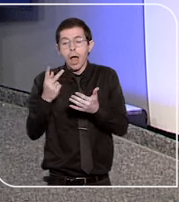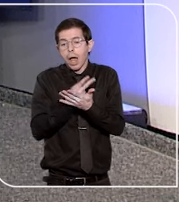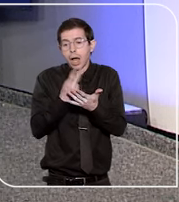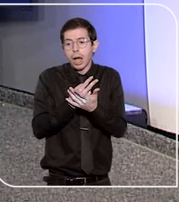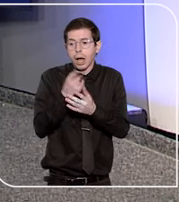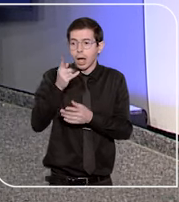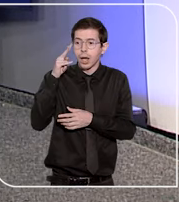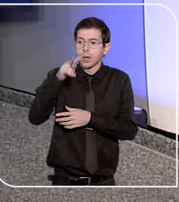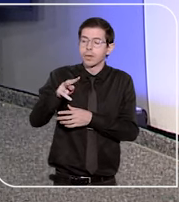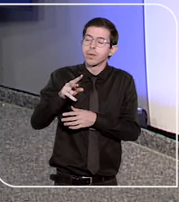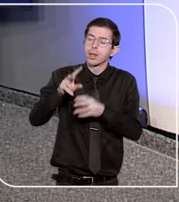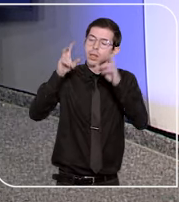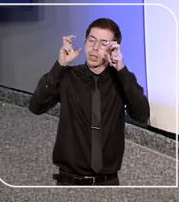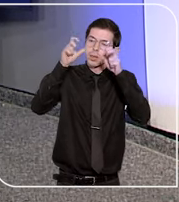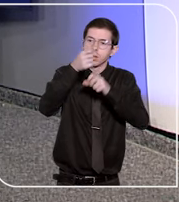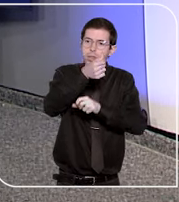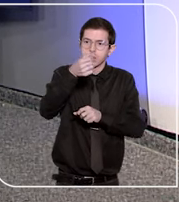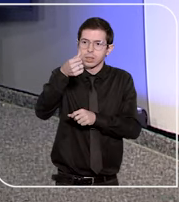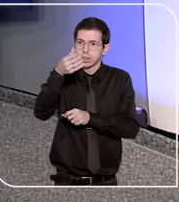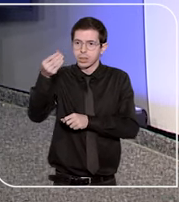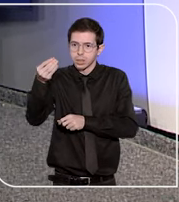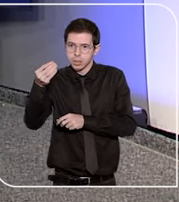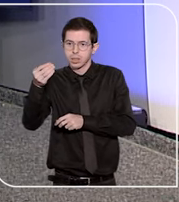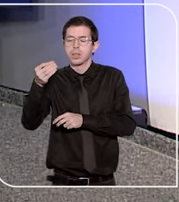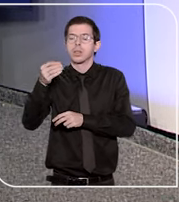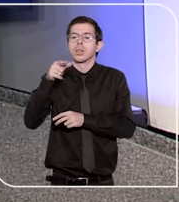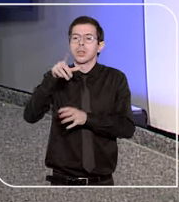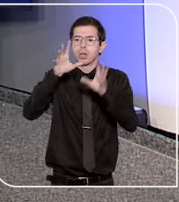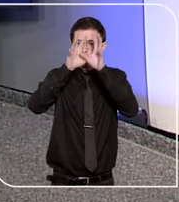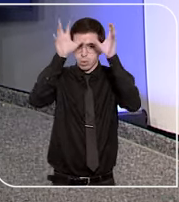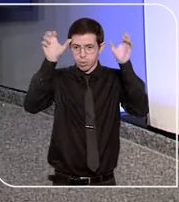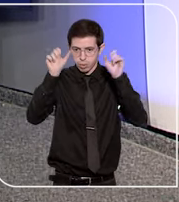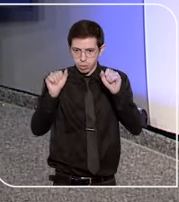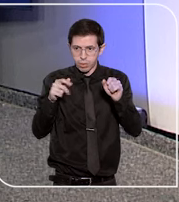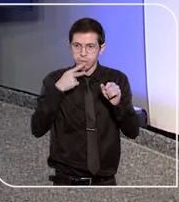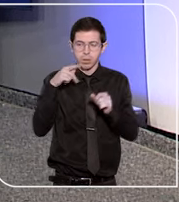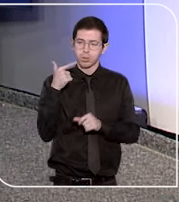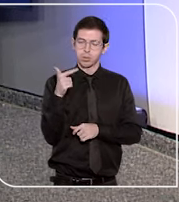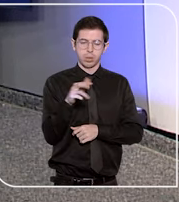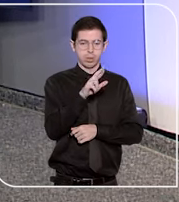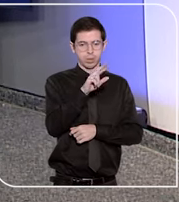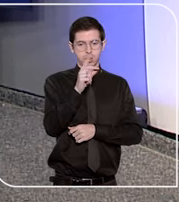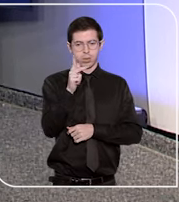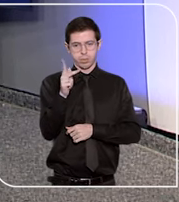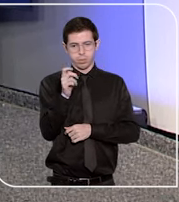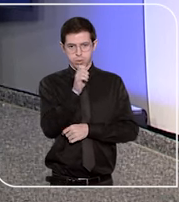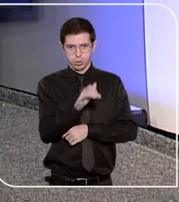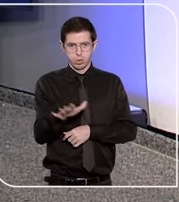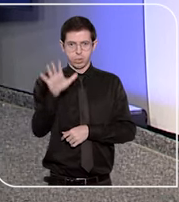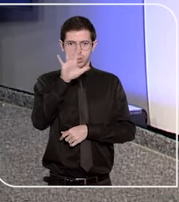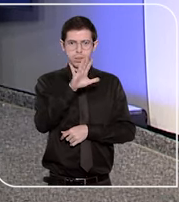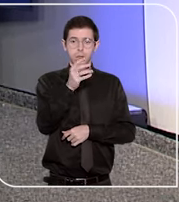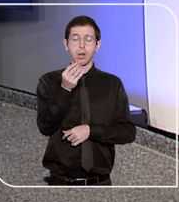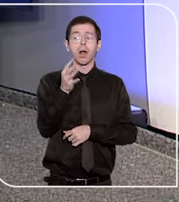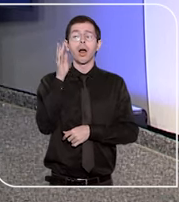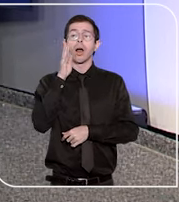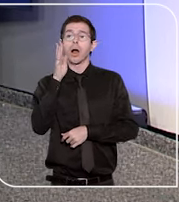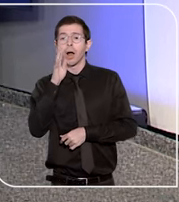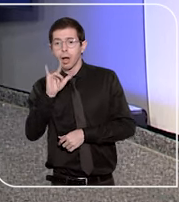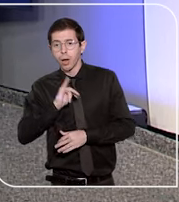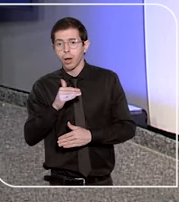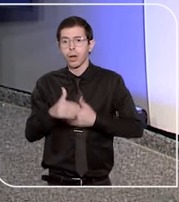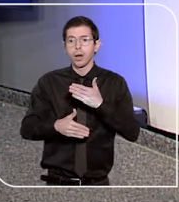tema 660, no qual o Supremo diz que a discussão não tem repercussão geral. E só para completar, é negado o segmento, então.